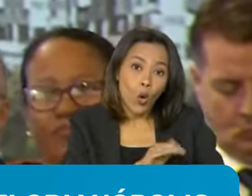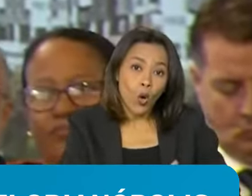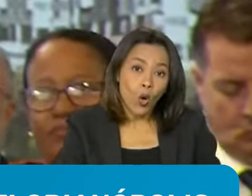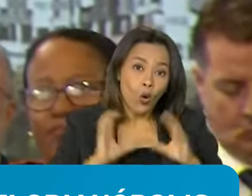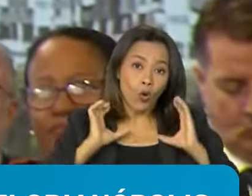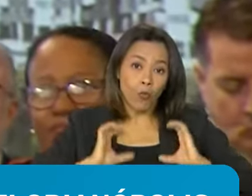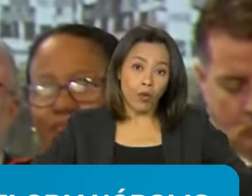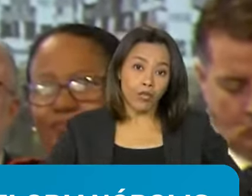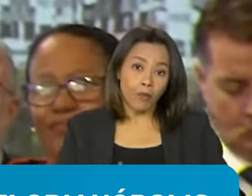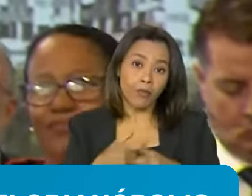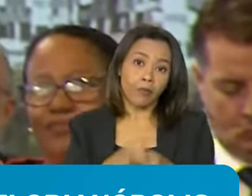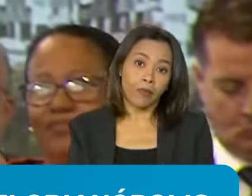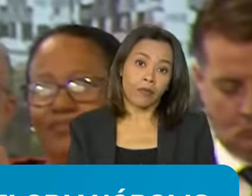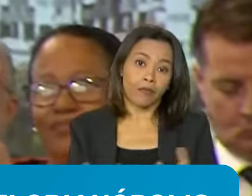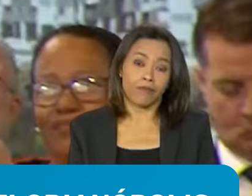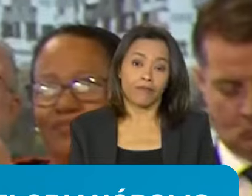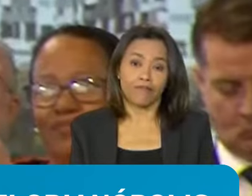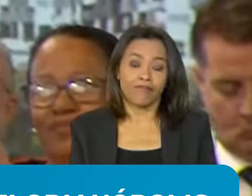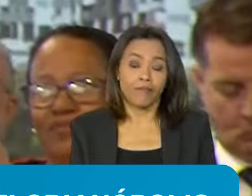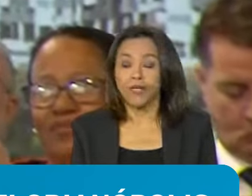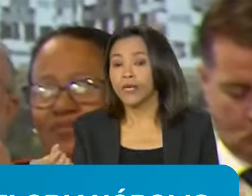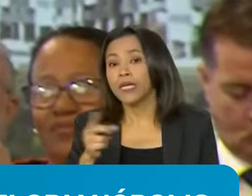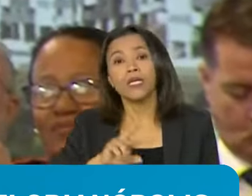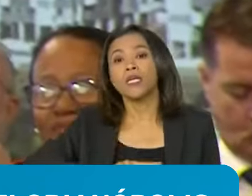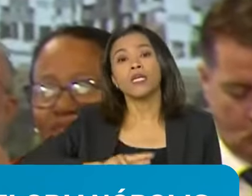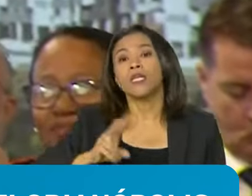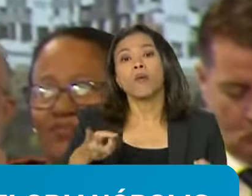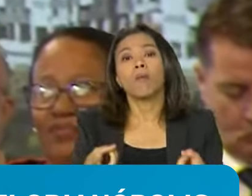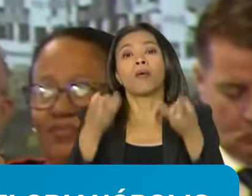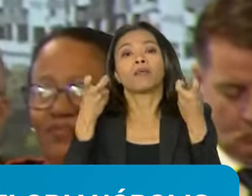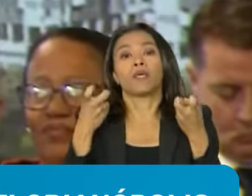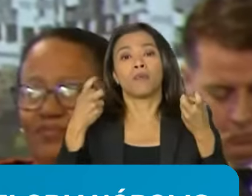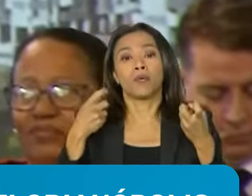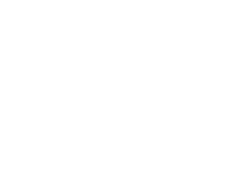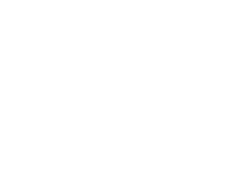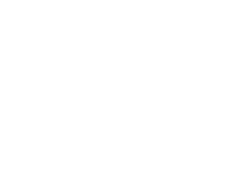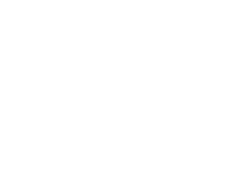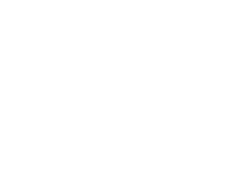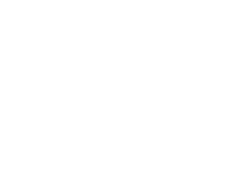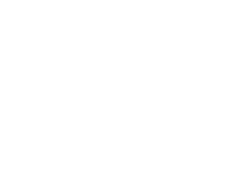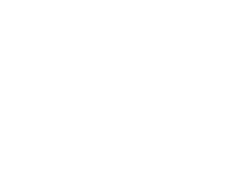não enxerga a necessidade do povo brasileiro